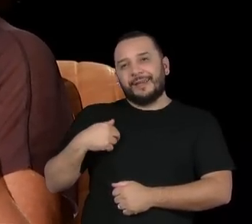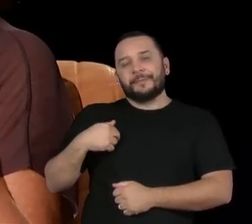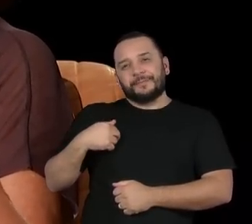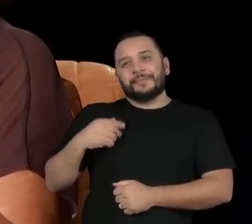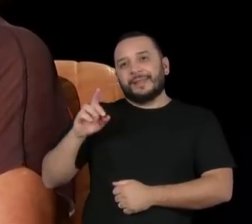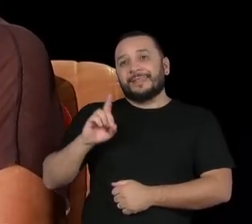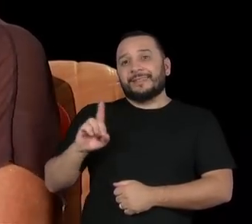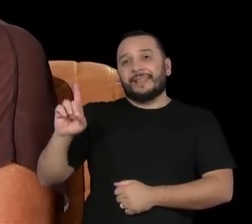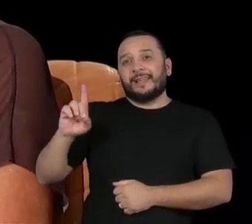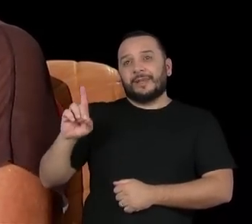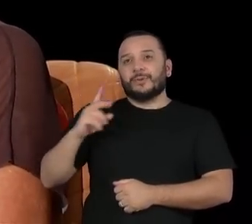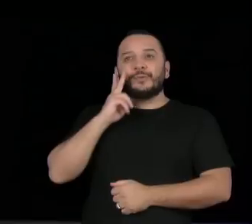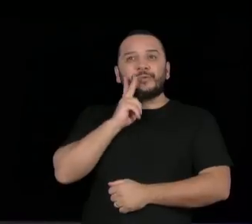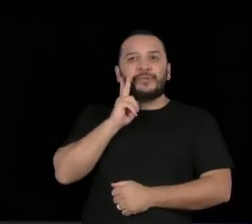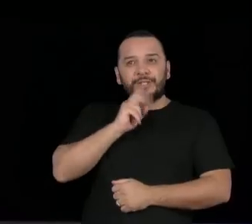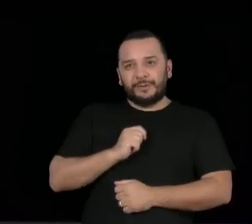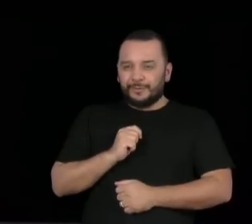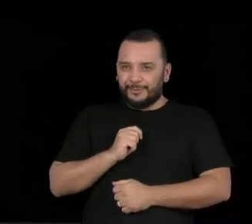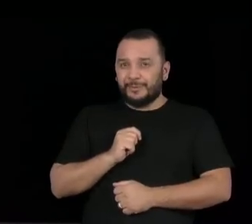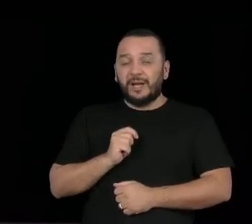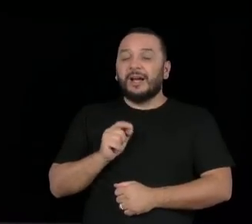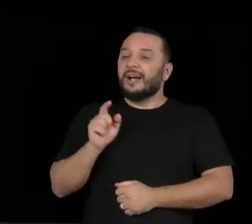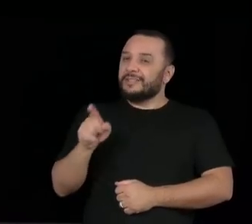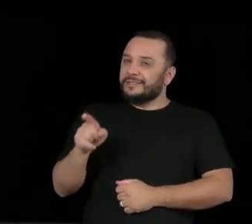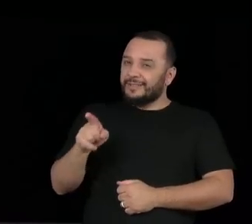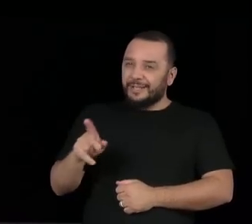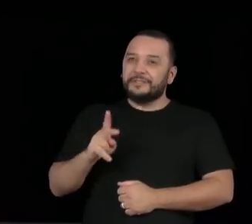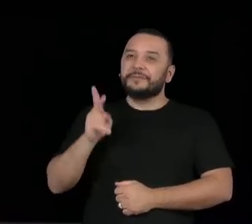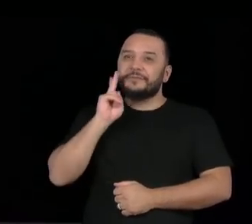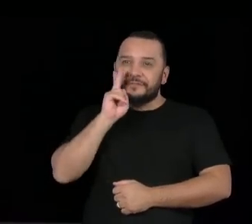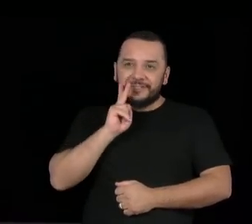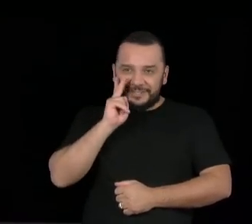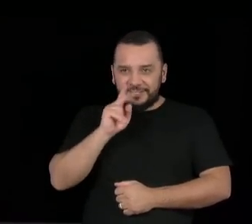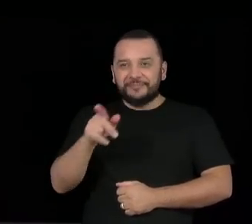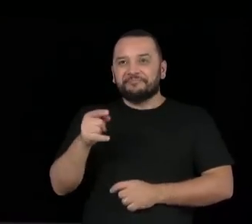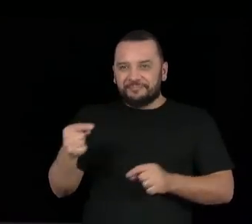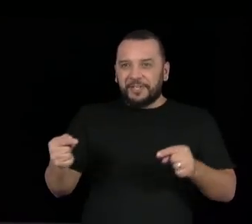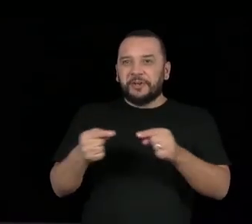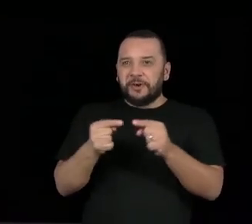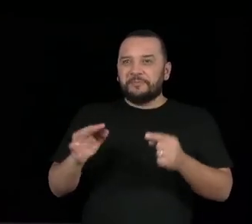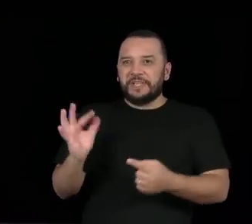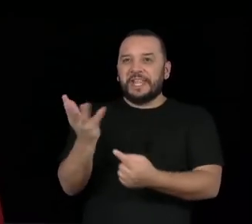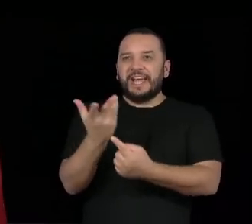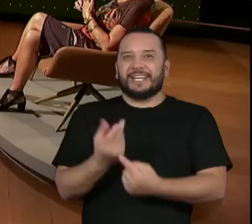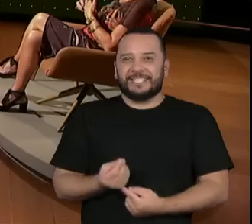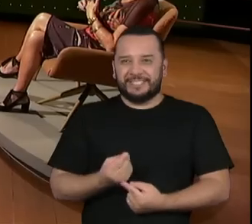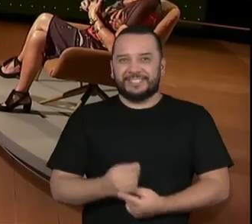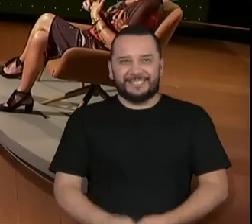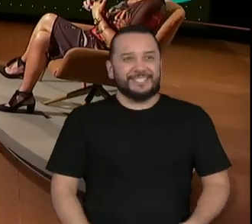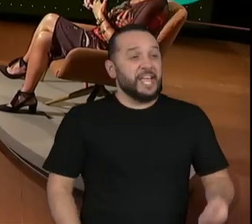essa aí, tomou vinho. Essa é das minhas. É das minhas.